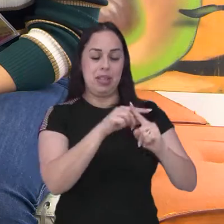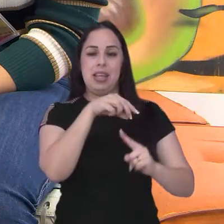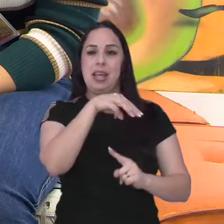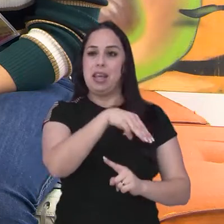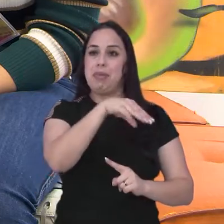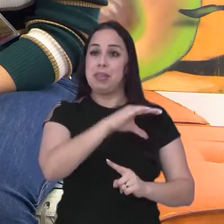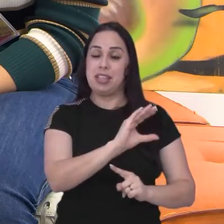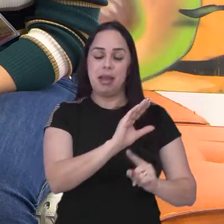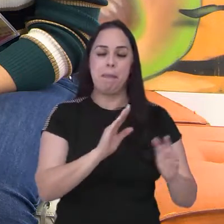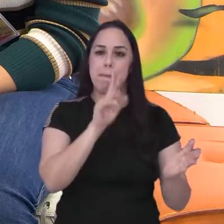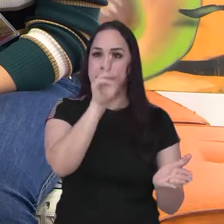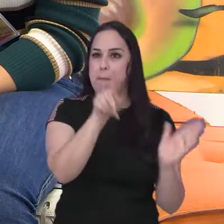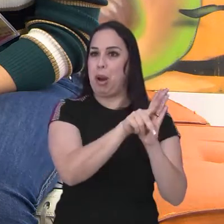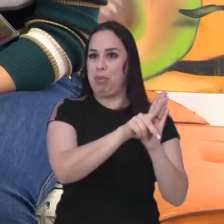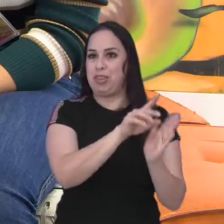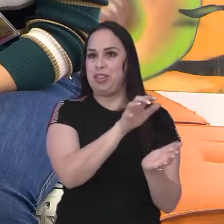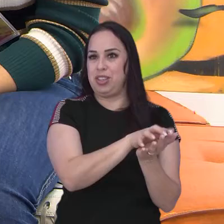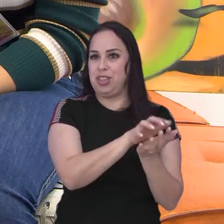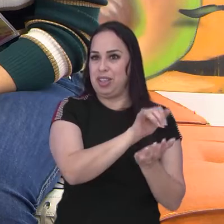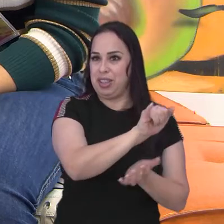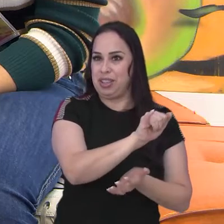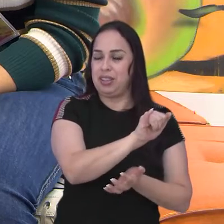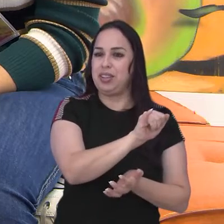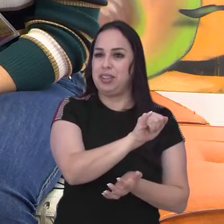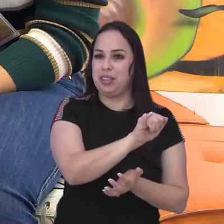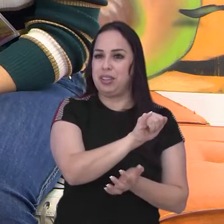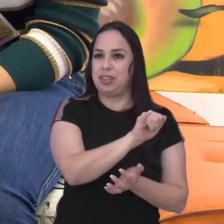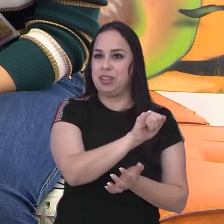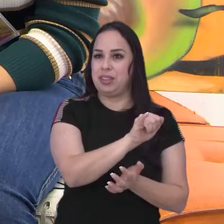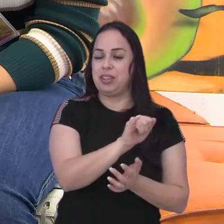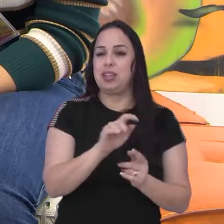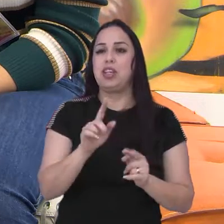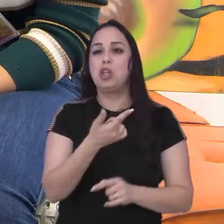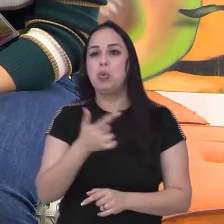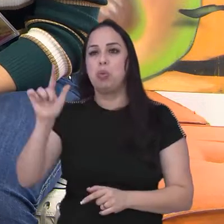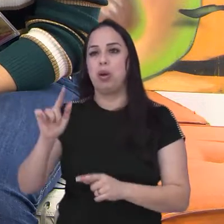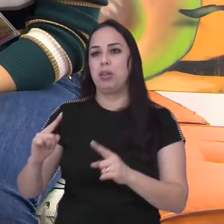e a Liga de Batalha de MC de Jacareí, para criar